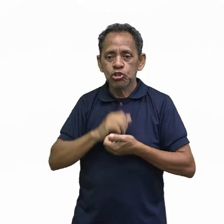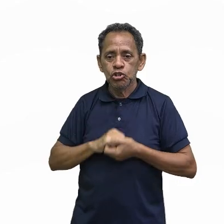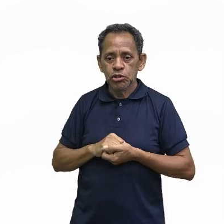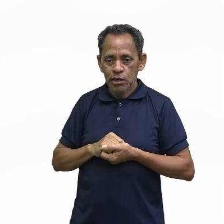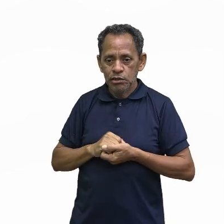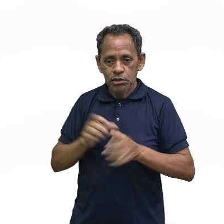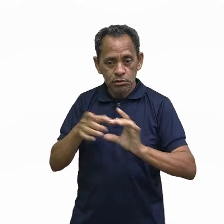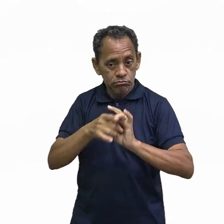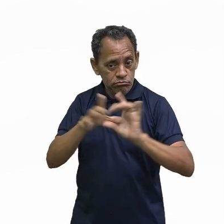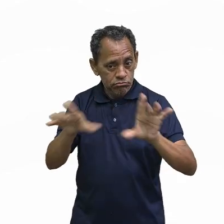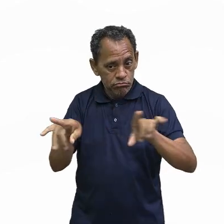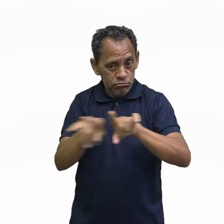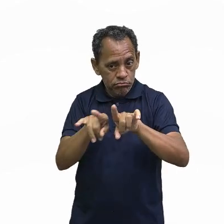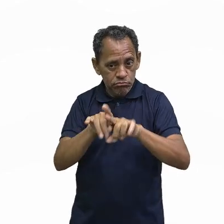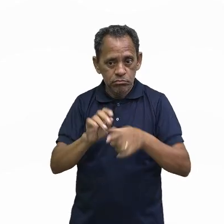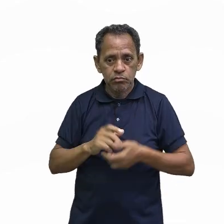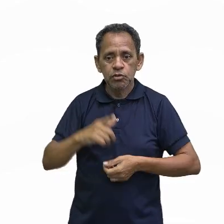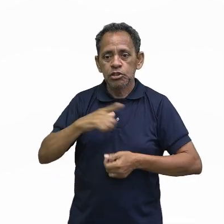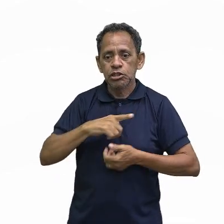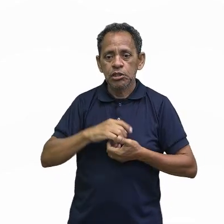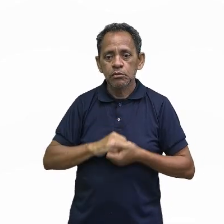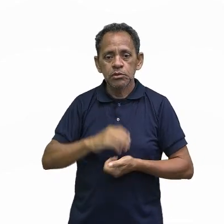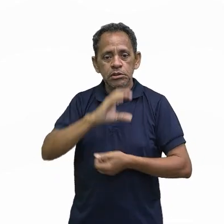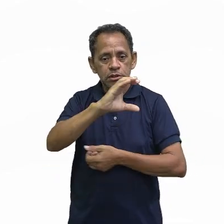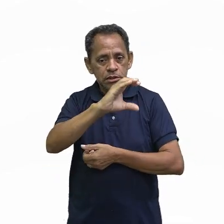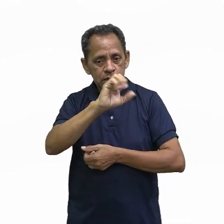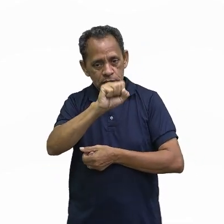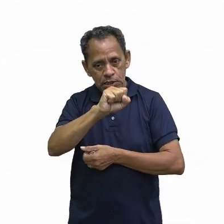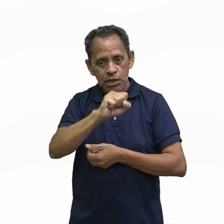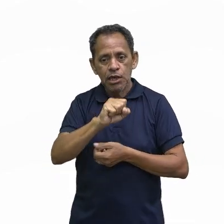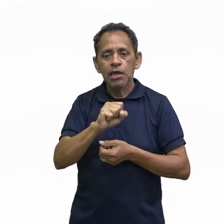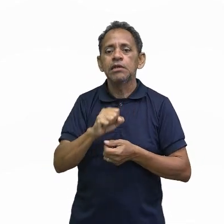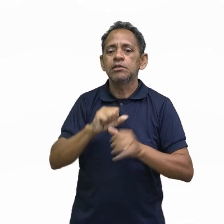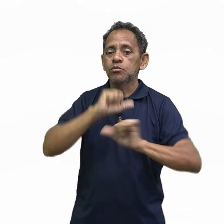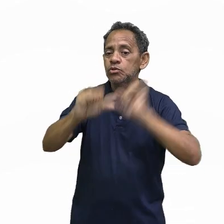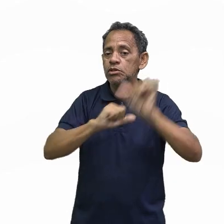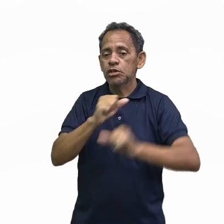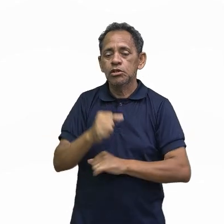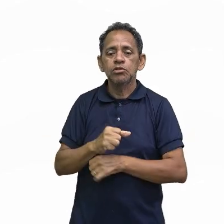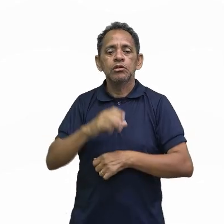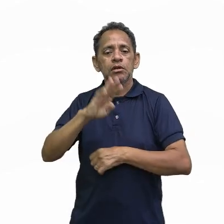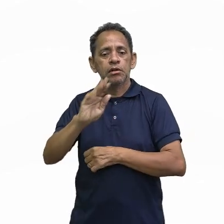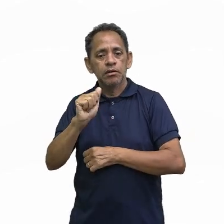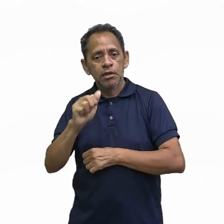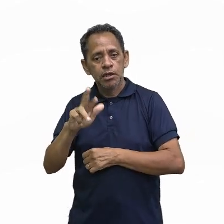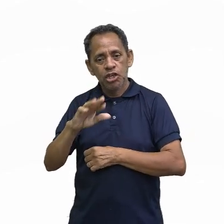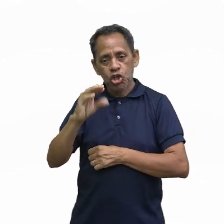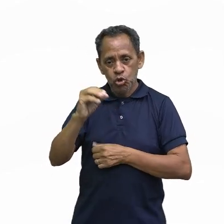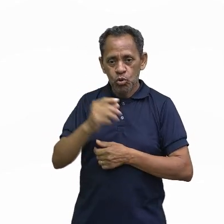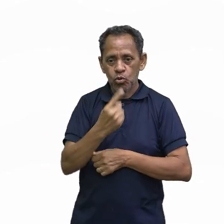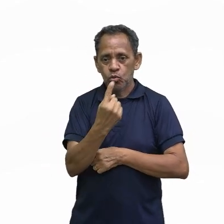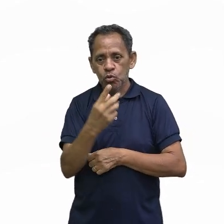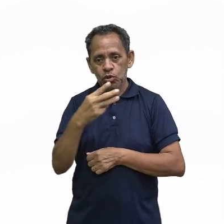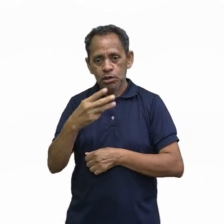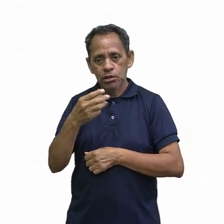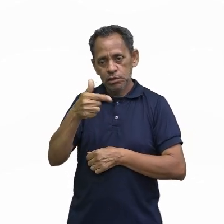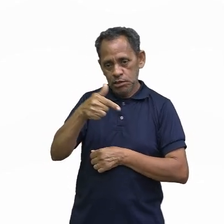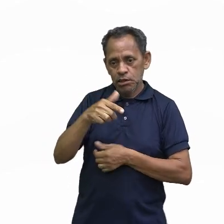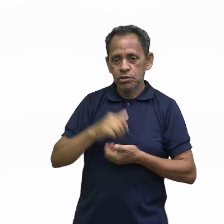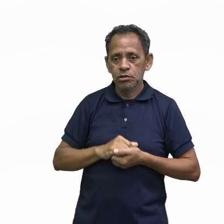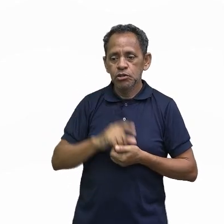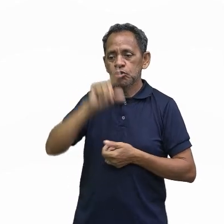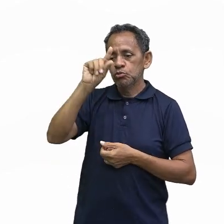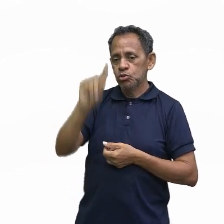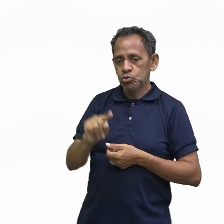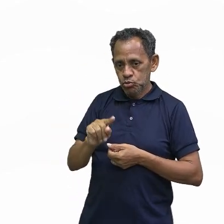sendo liberada, né? Então, a gente tem o césio se transformando em bário 137. Então, ele decai por emissão de